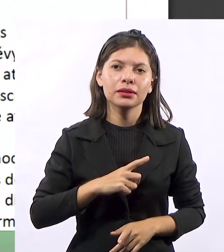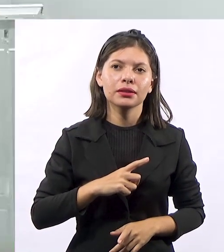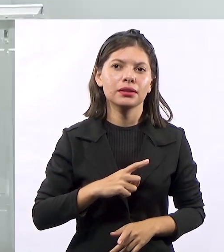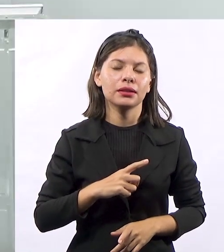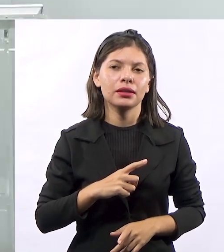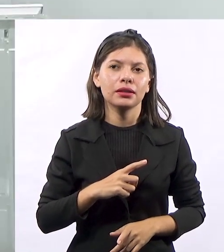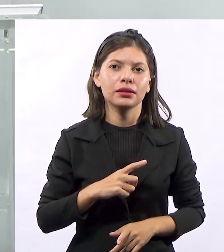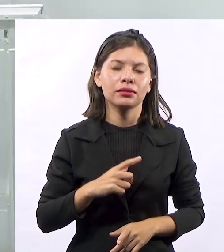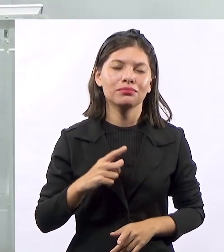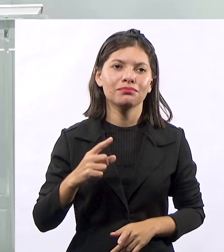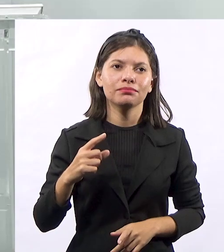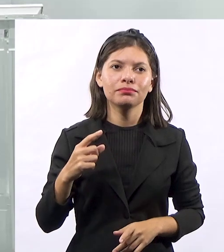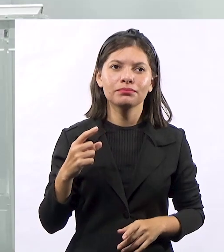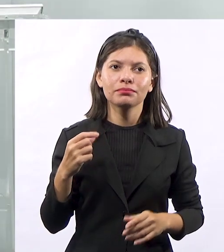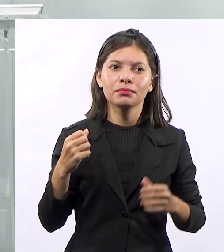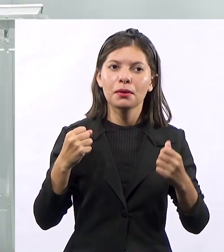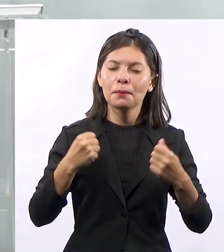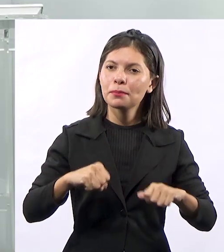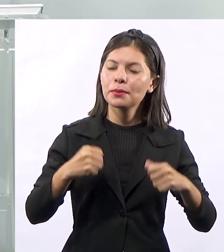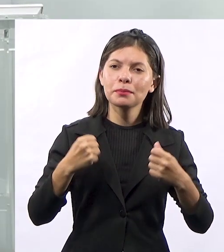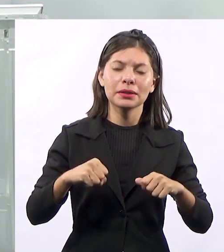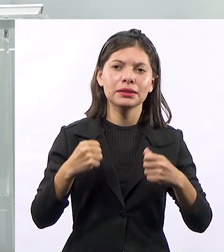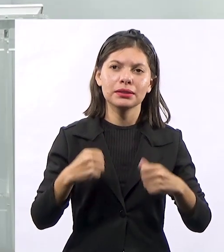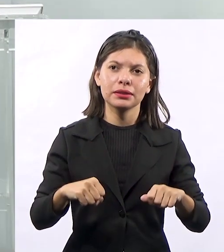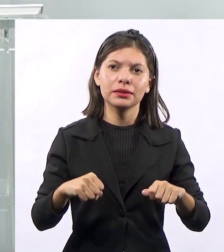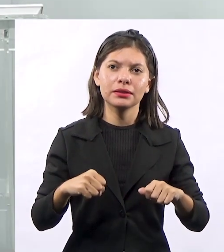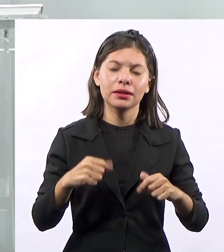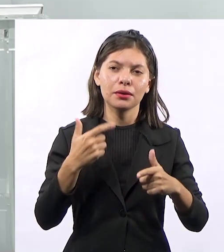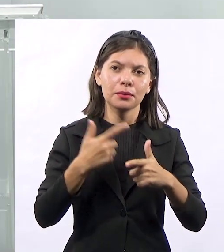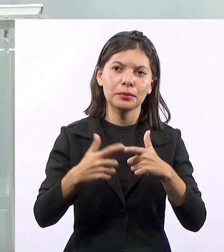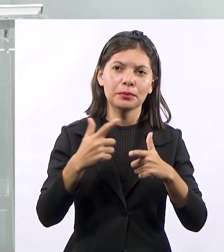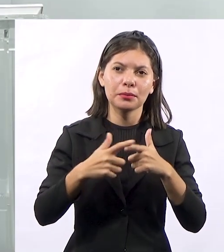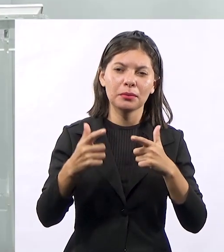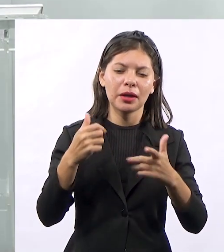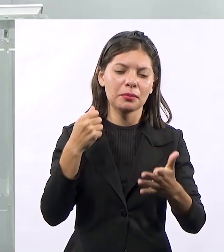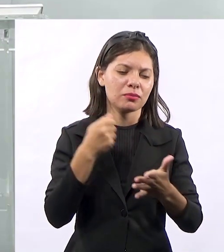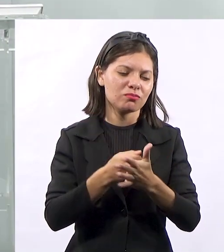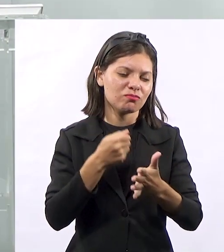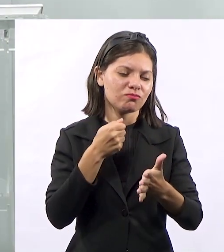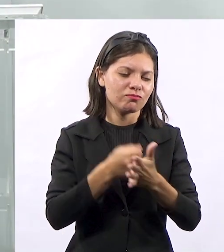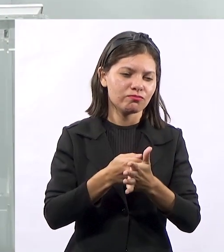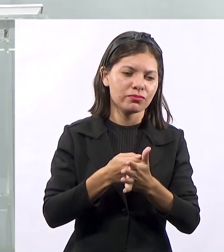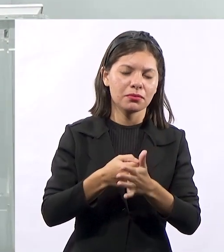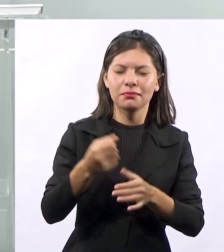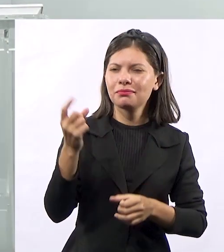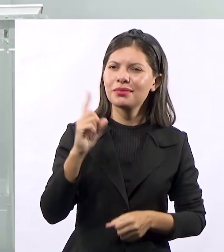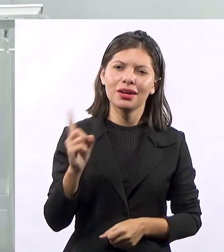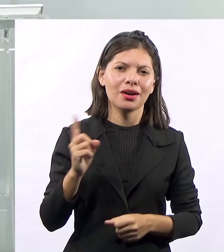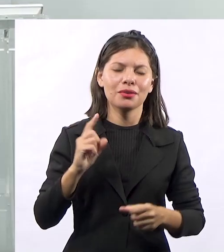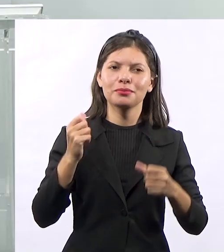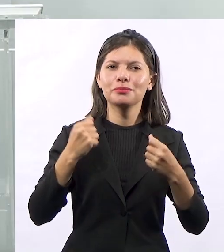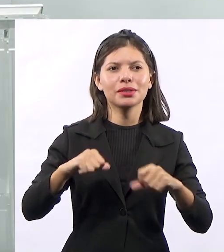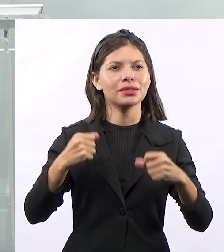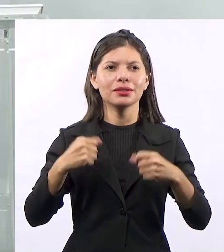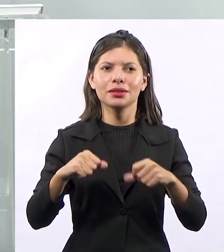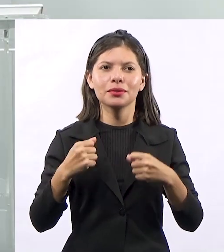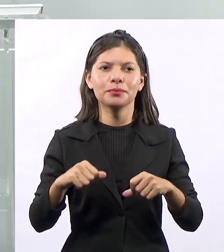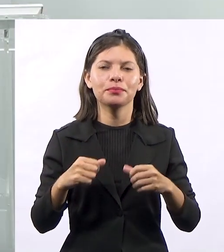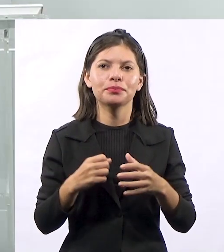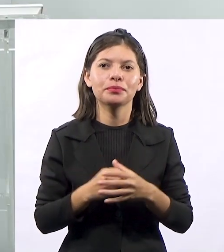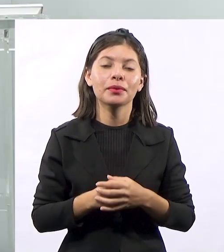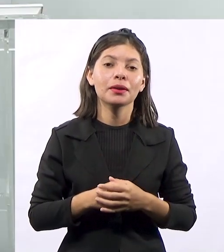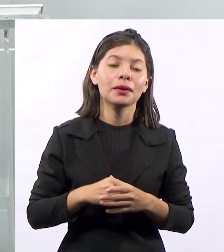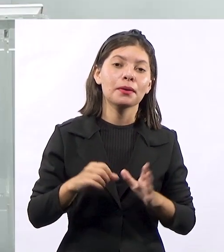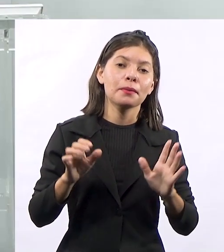acadêmico, ele já não tem mais essa exigência do problema. O problema não é um elemento